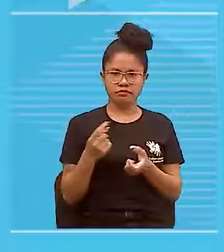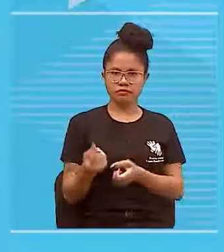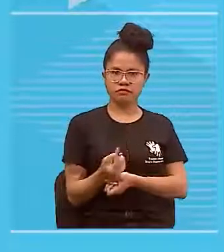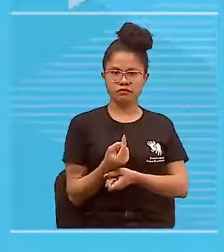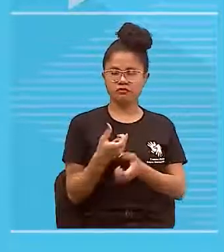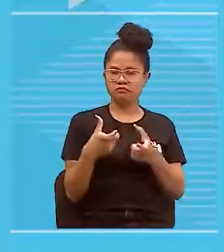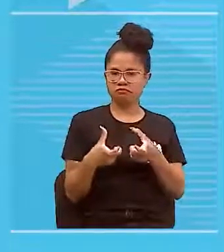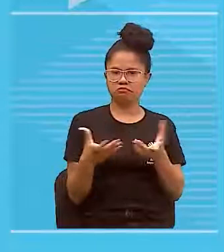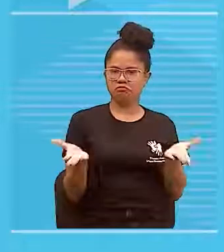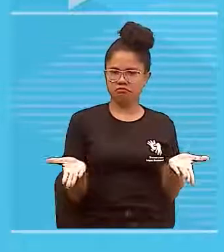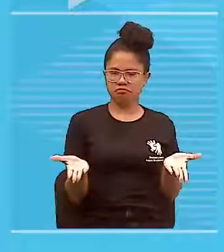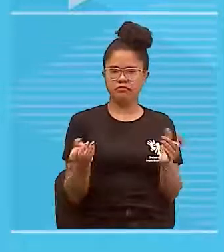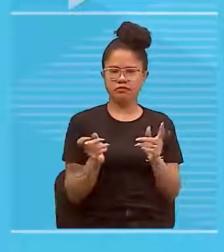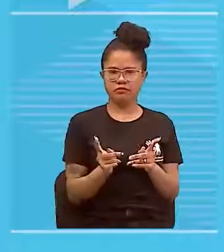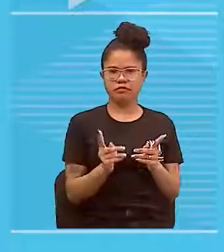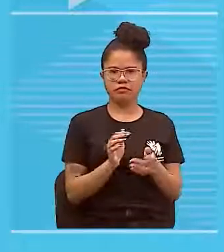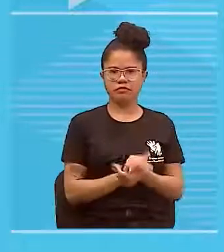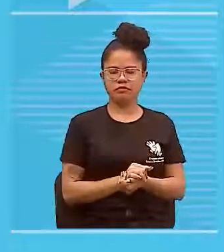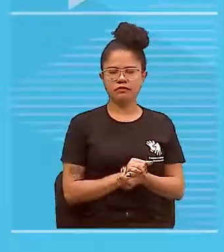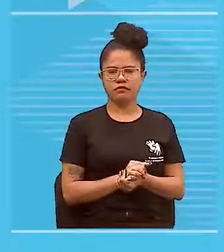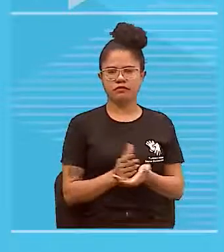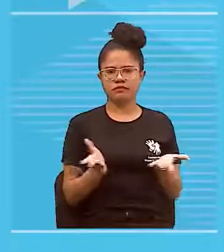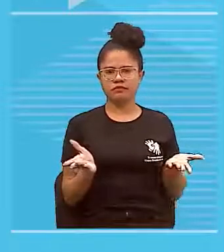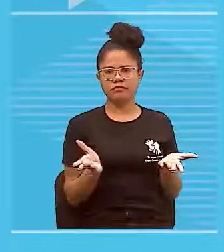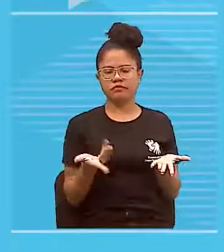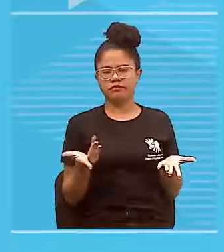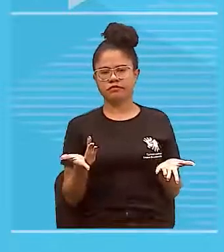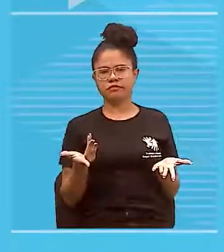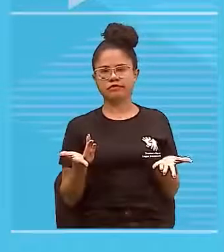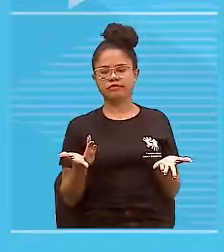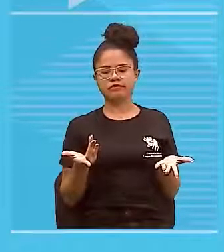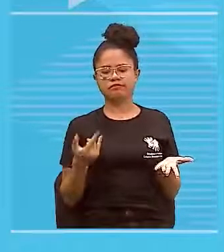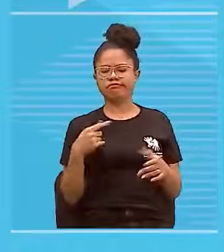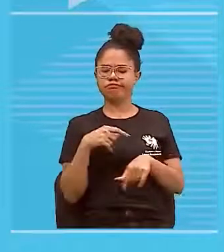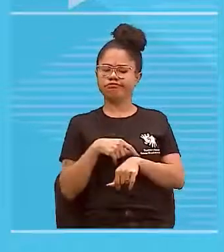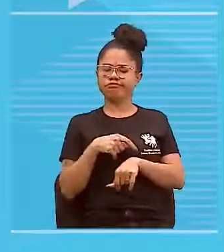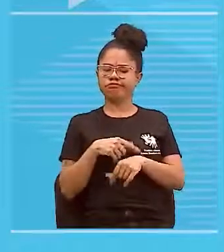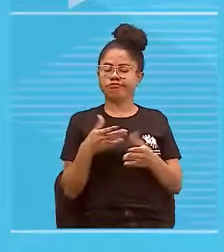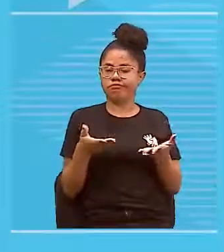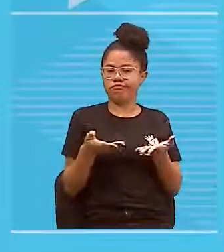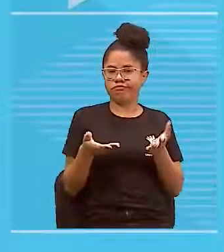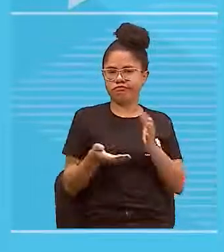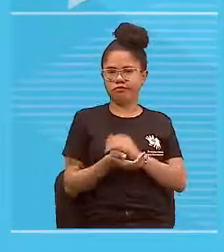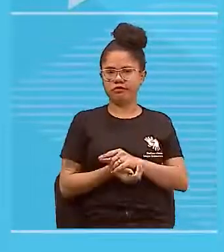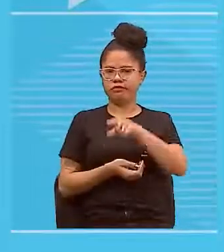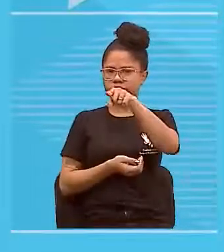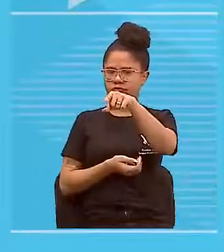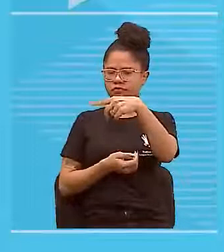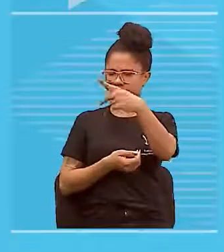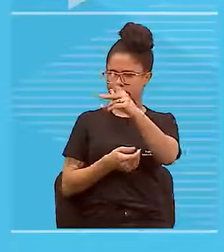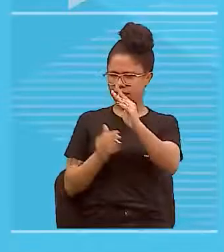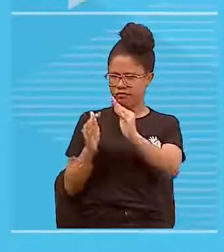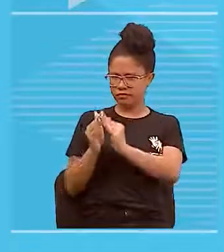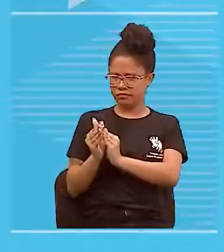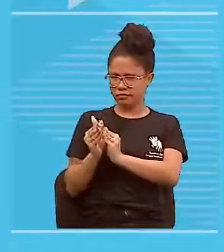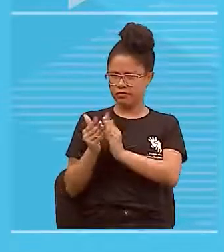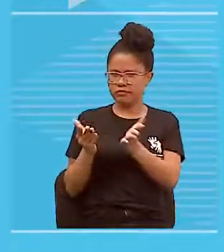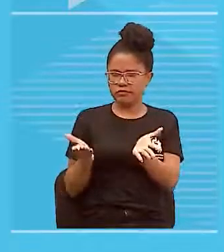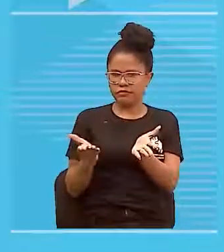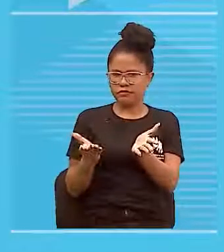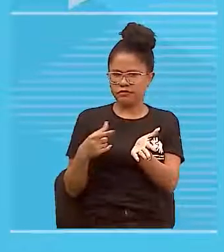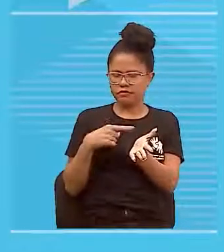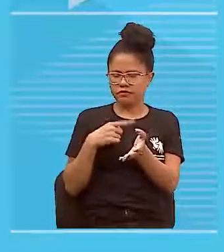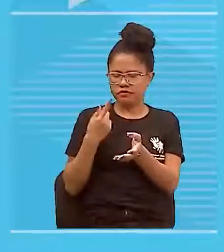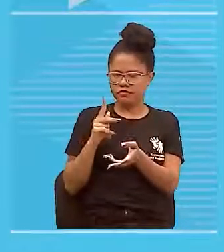né enquanto isso eu vou ficando por aqui ou seja enquanto você está aí né recebendo